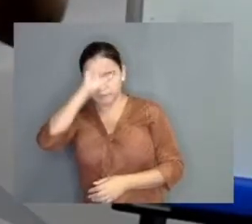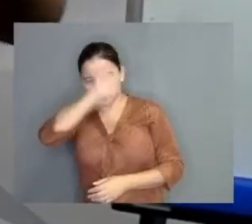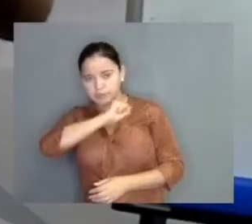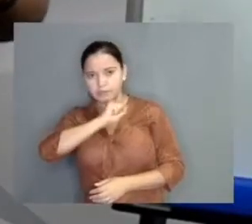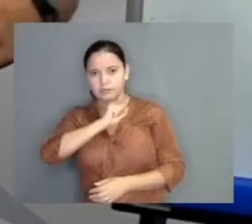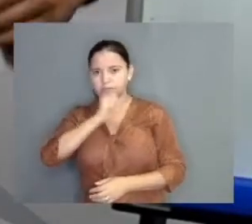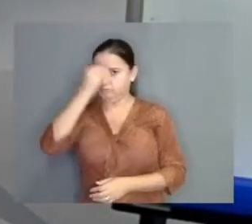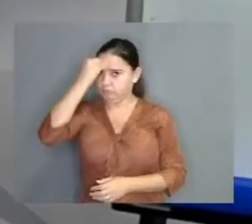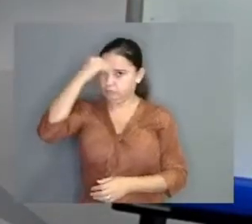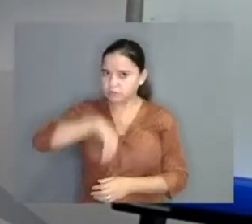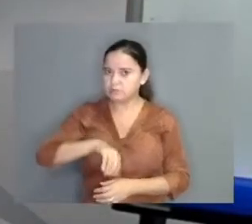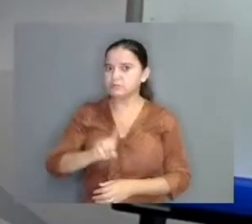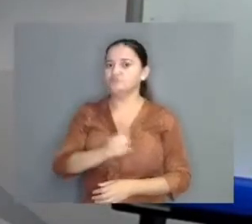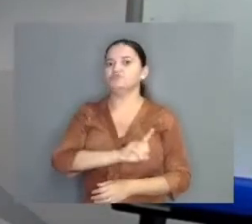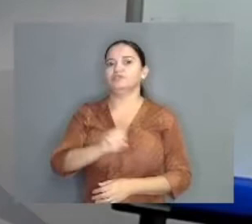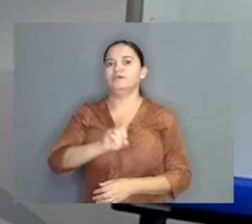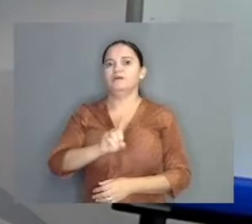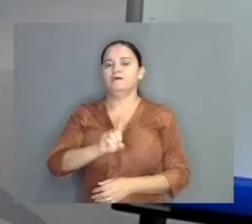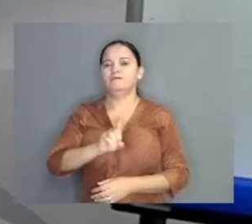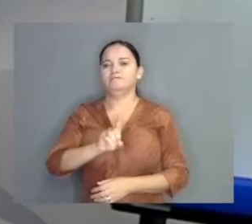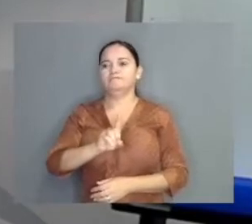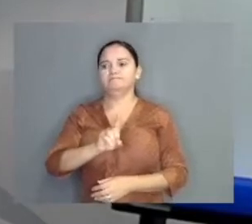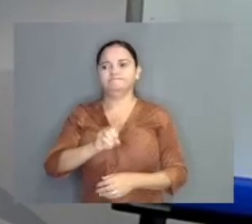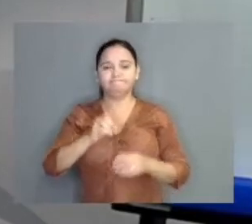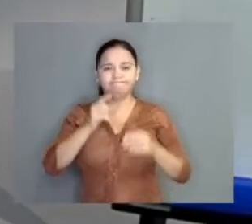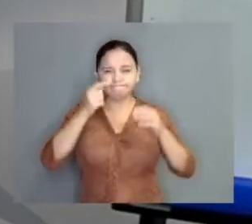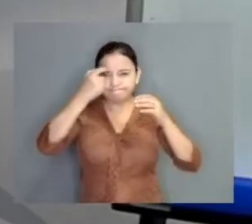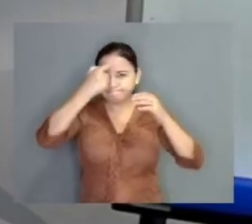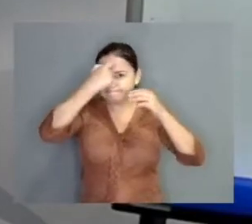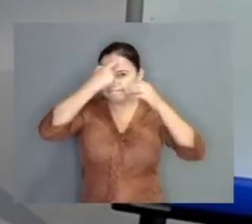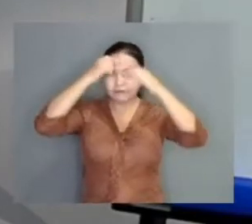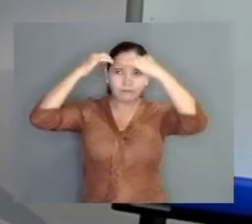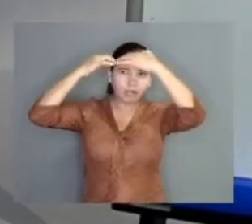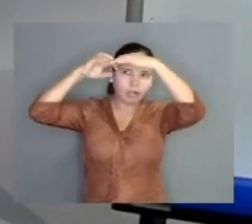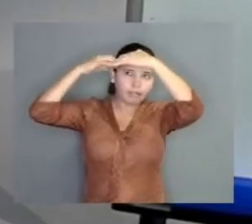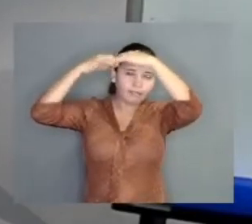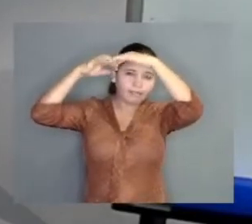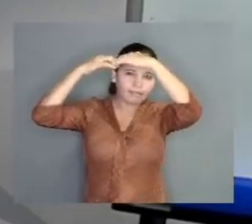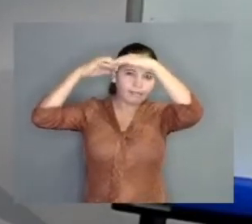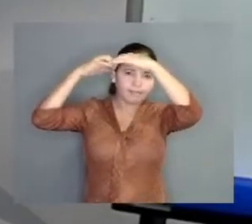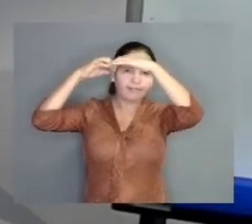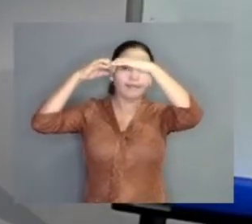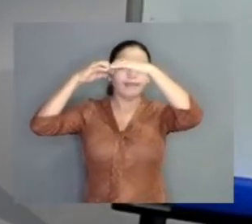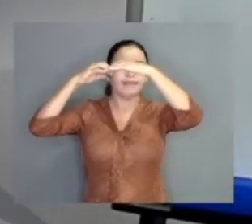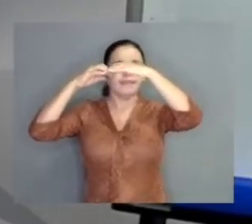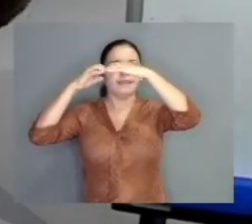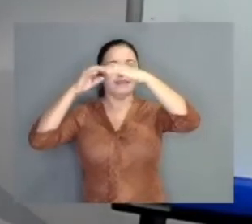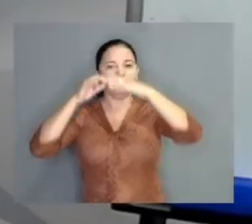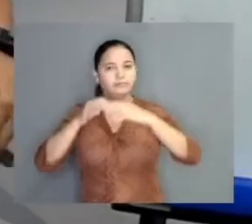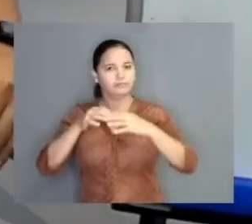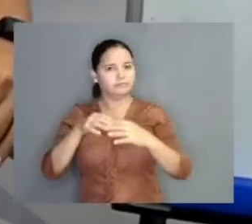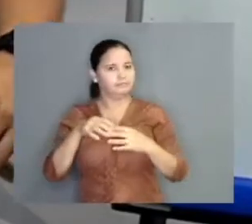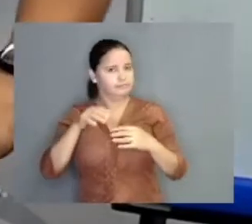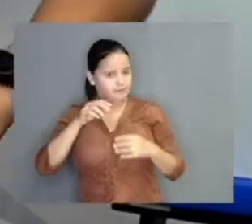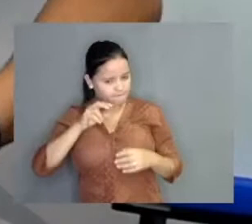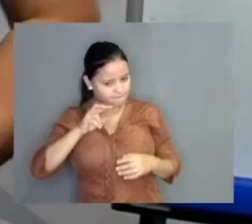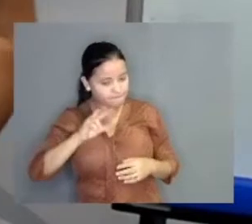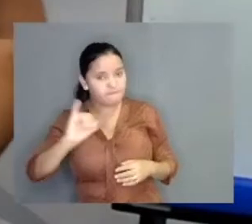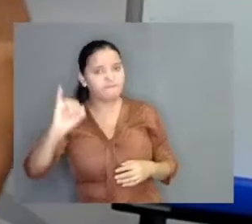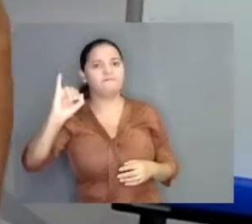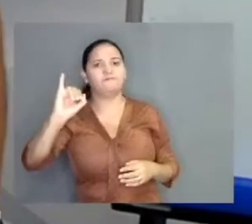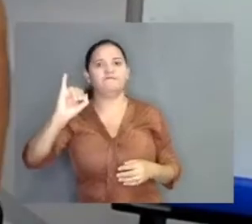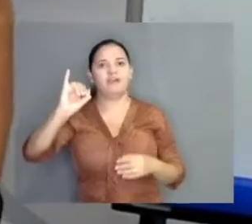não desiste, bota o cérebro lá para funcionar, toma conta dele e a gente vai seguir em